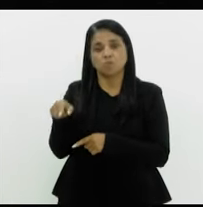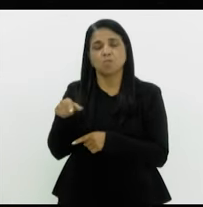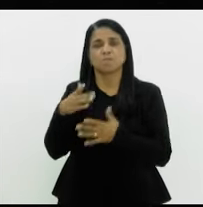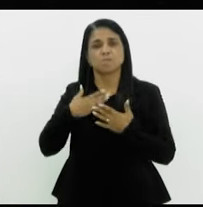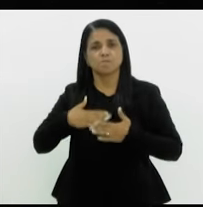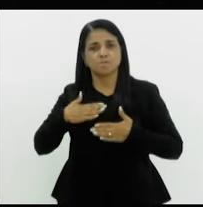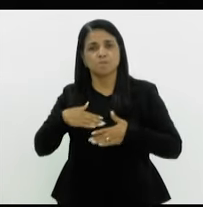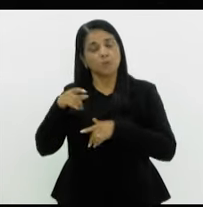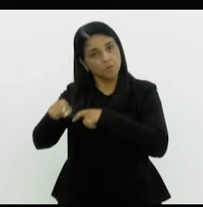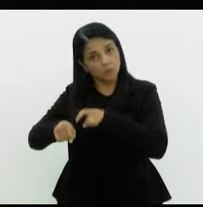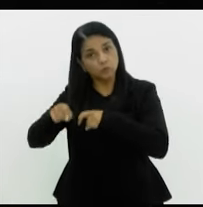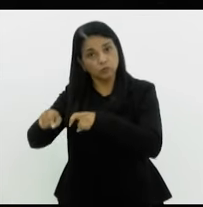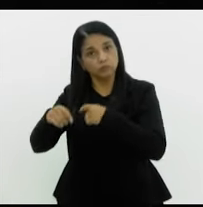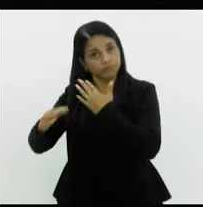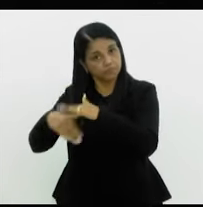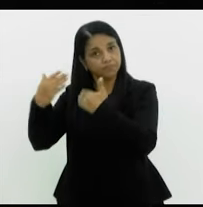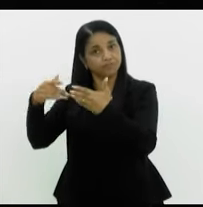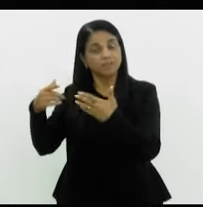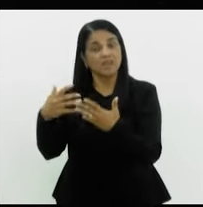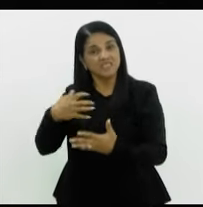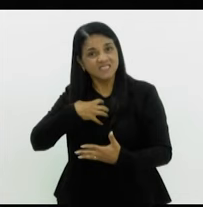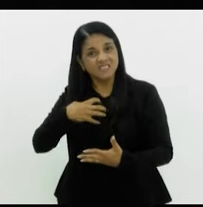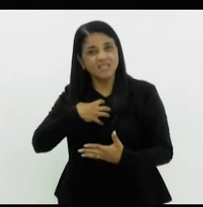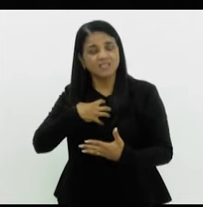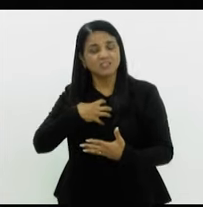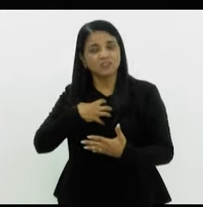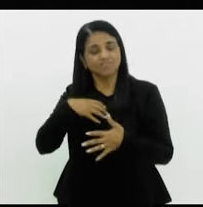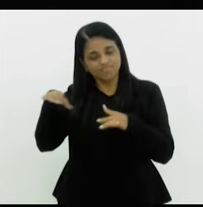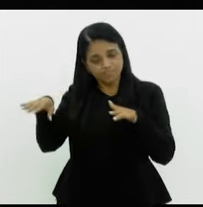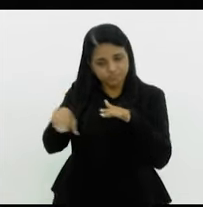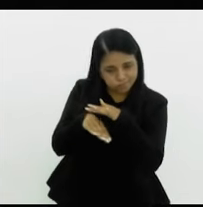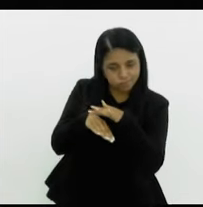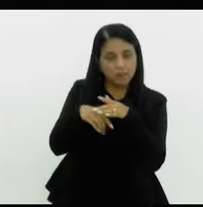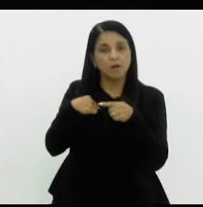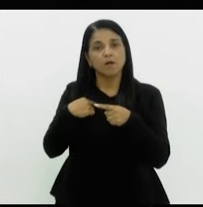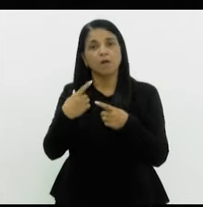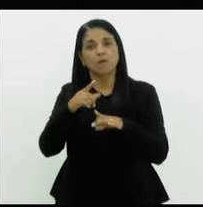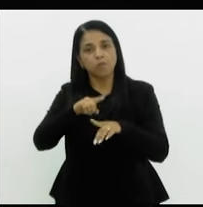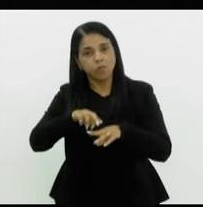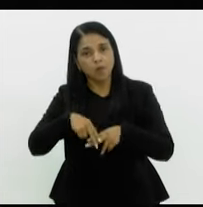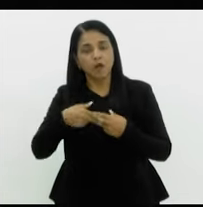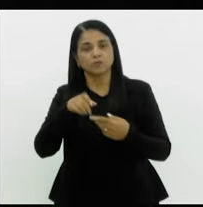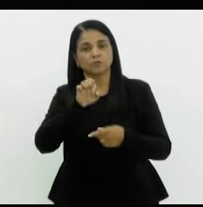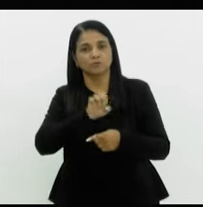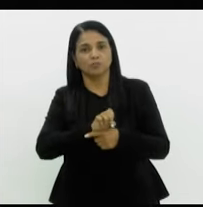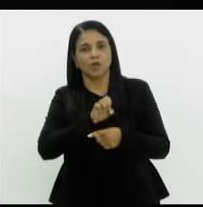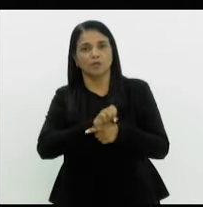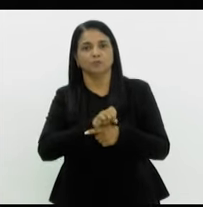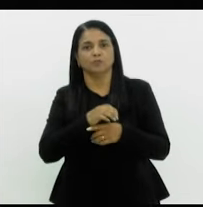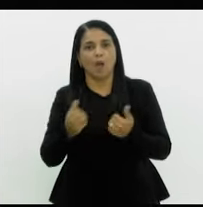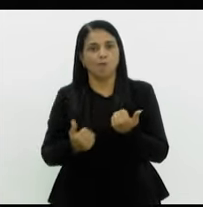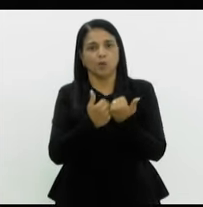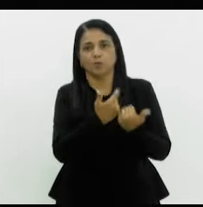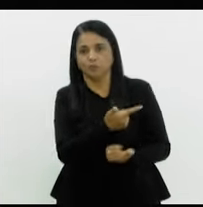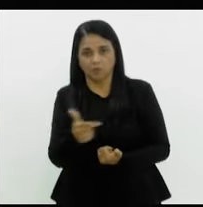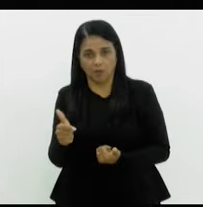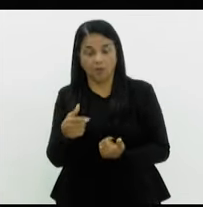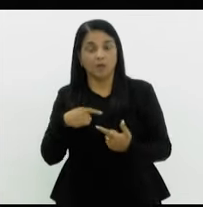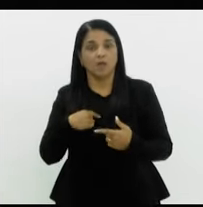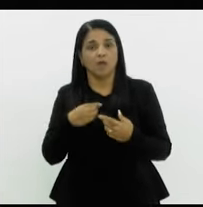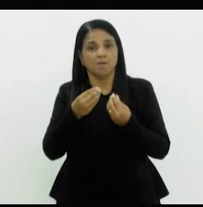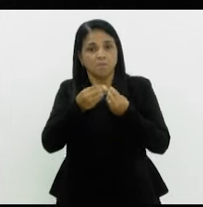e produtiva, mas se sente aviltada pela inação do Estado. A precária condição